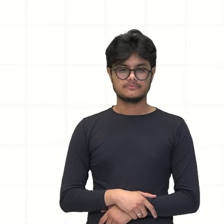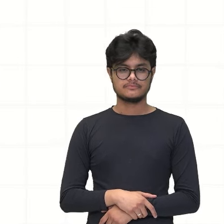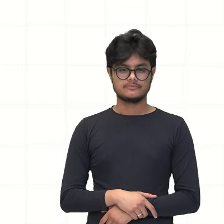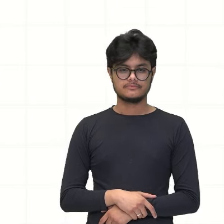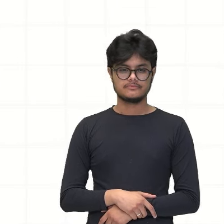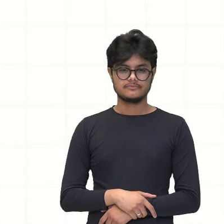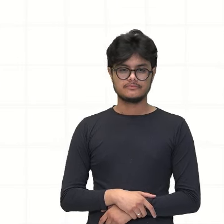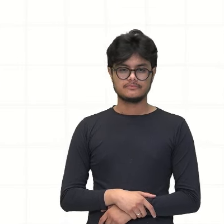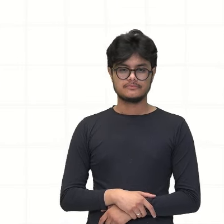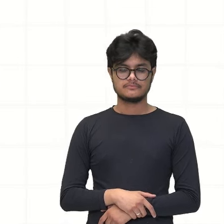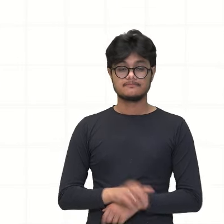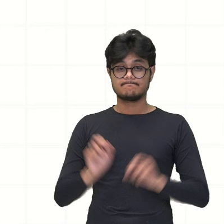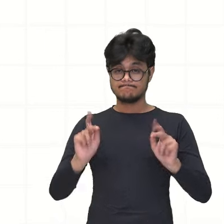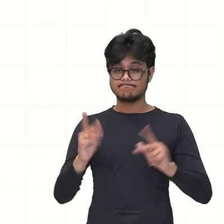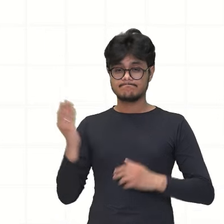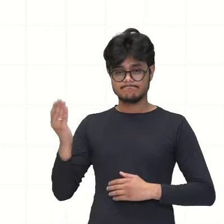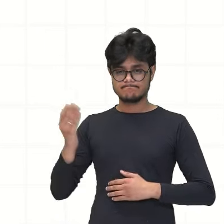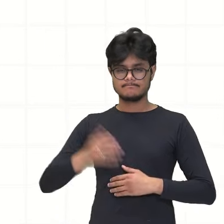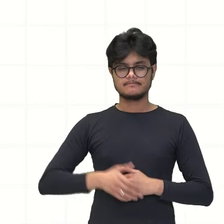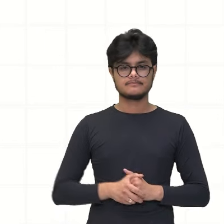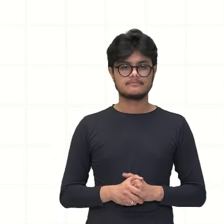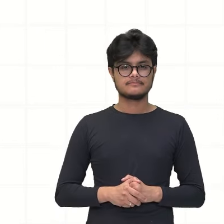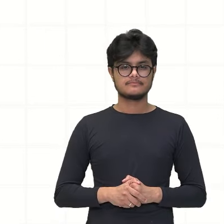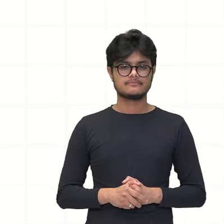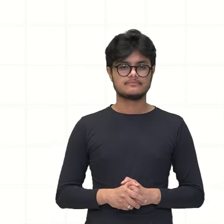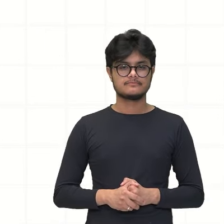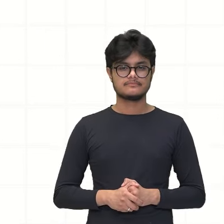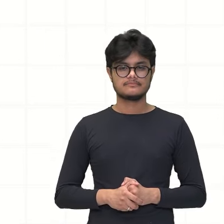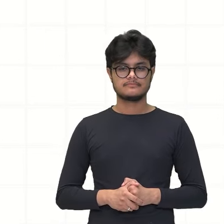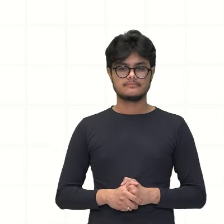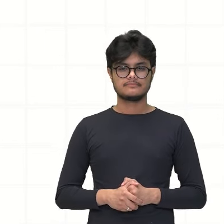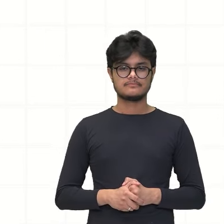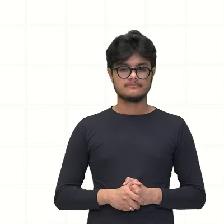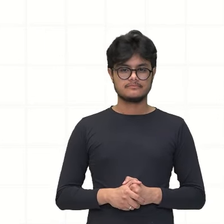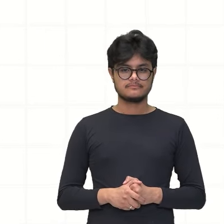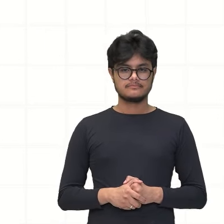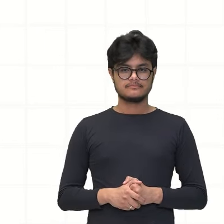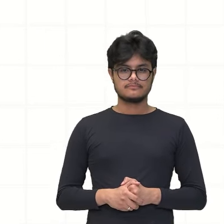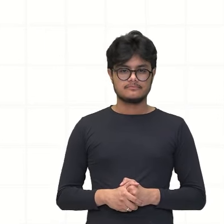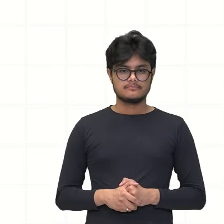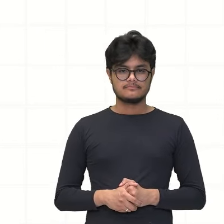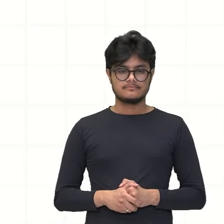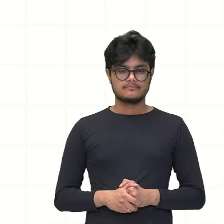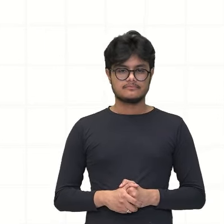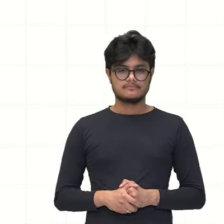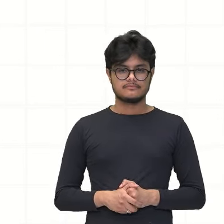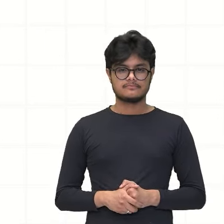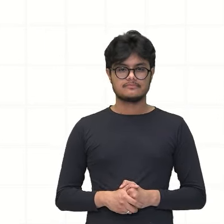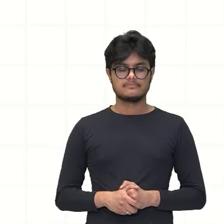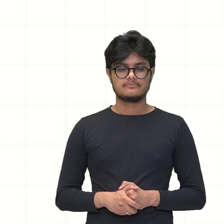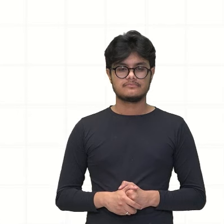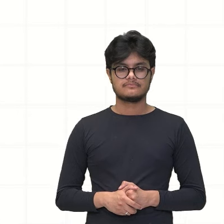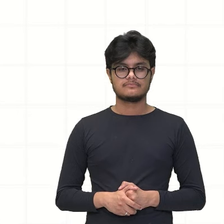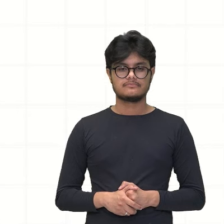0,10. Beleza? Então, por isso que a gente utiliza ali 0,10. Então,